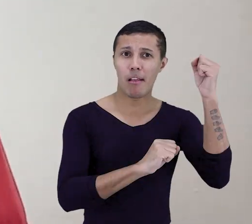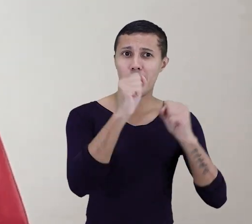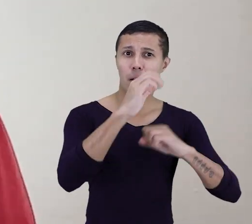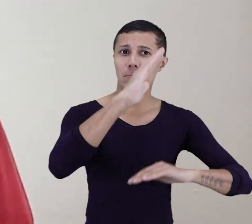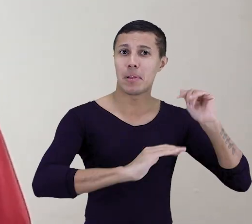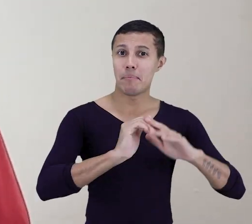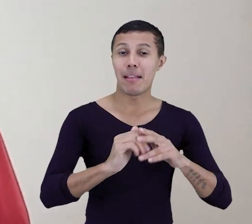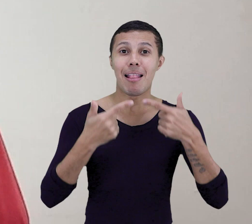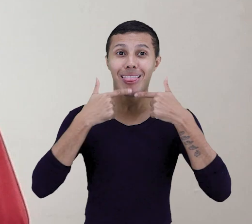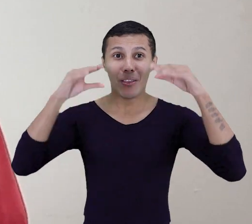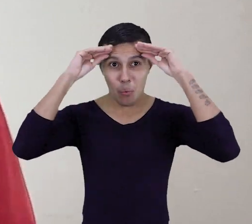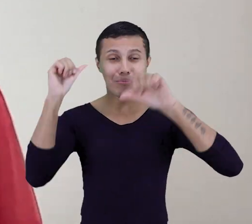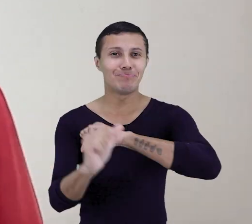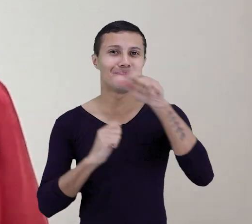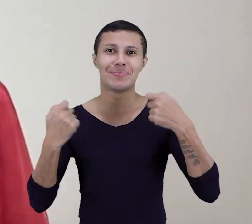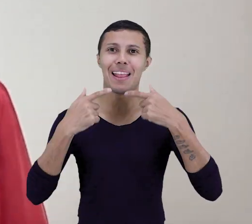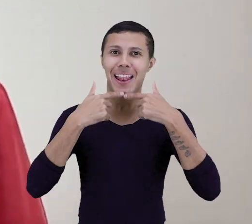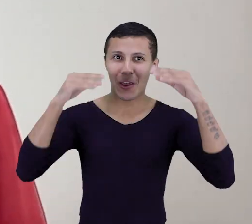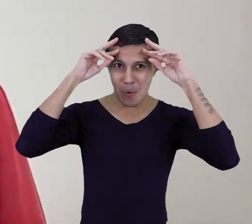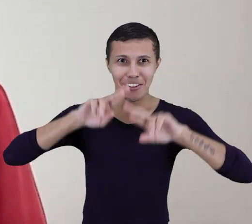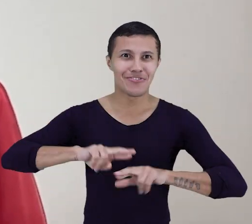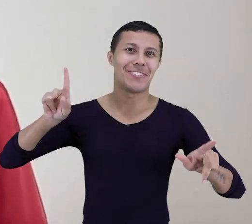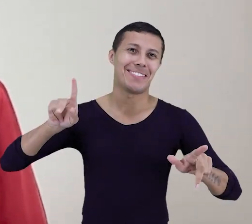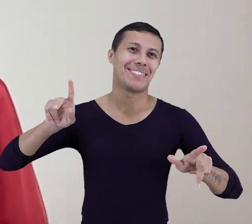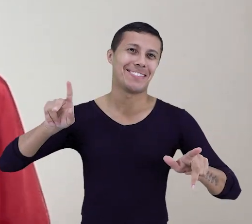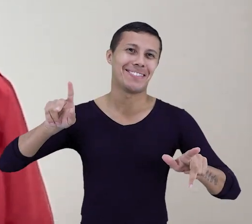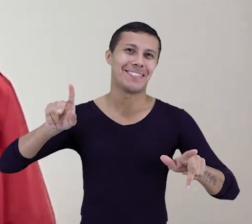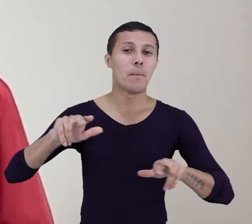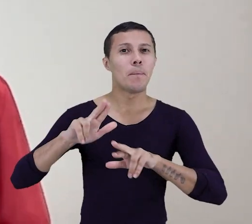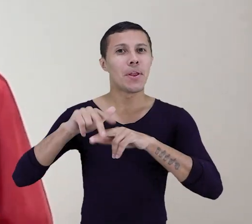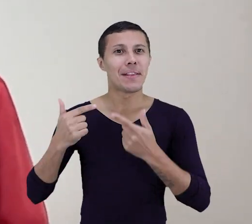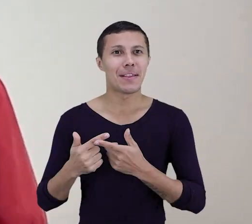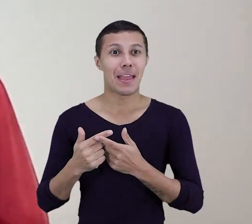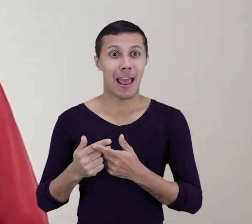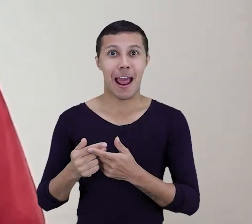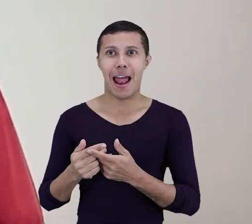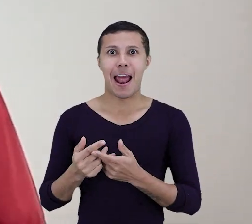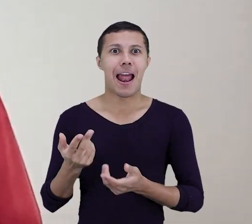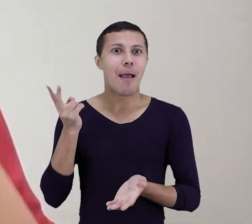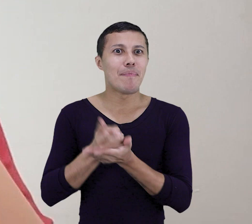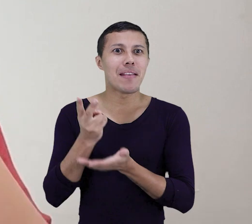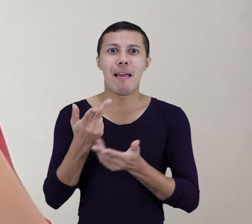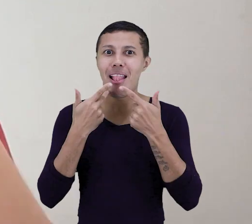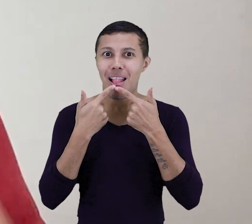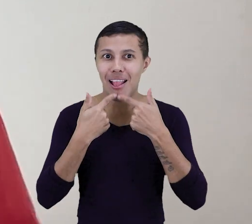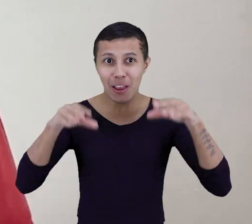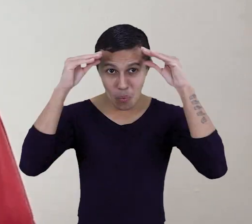que mudar a linguagem. A linguagem ela não é a mesma. E a gente estava querendo meio que usar a mesma linguagem, e a gente